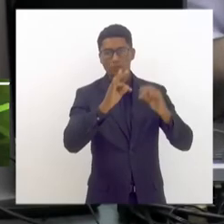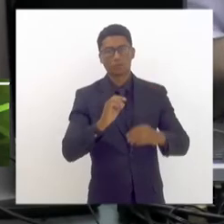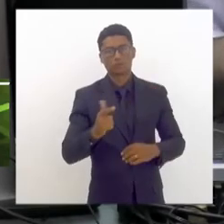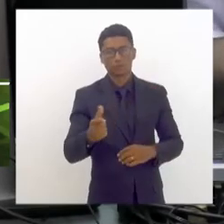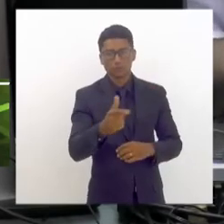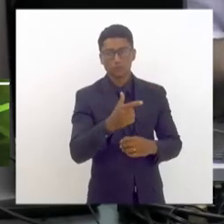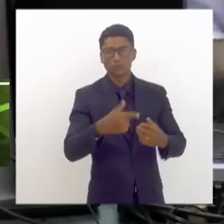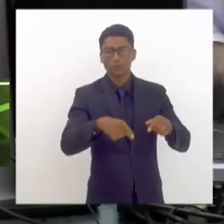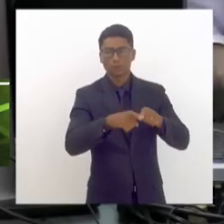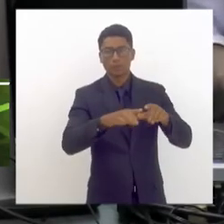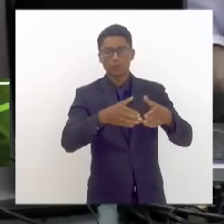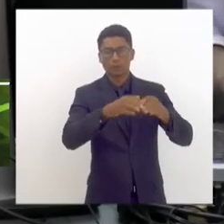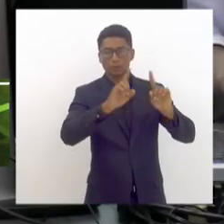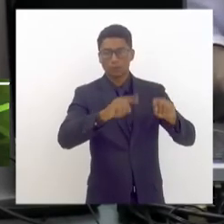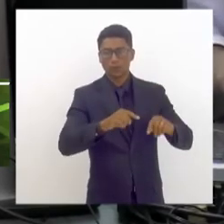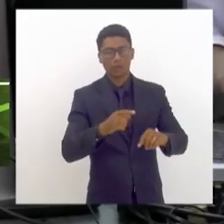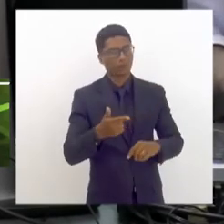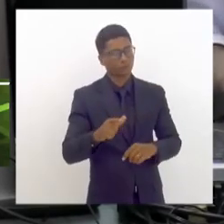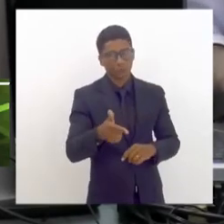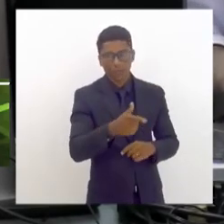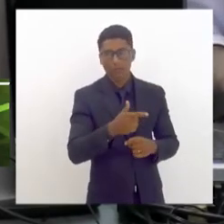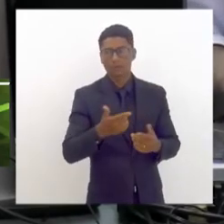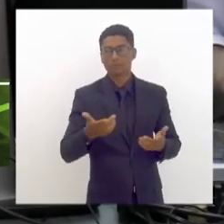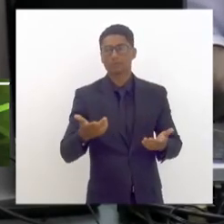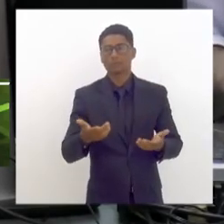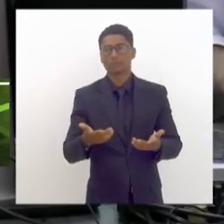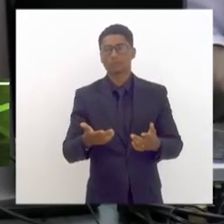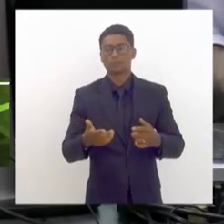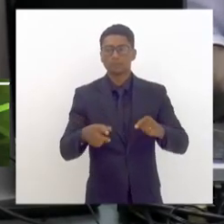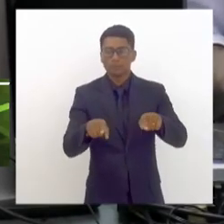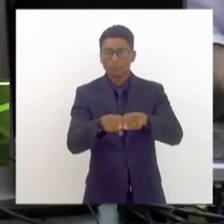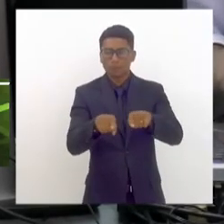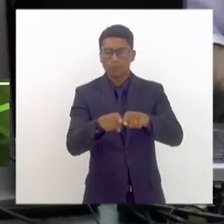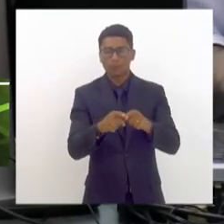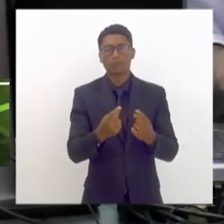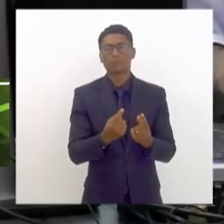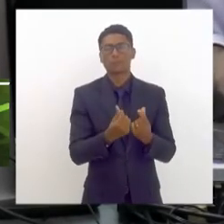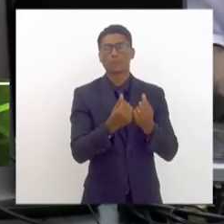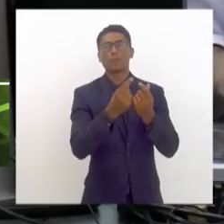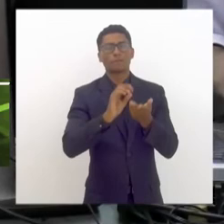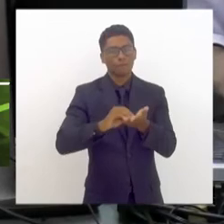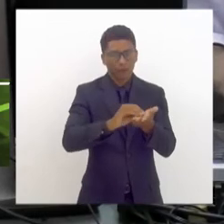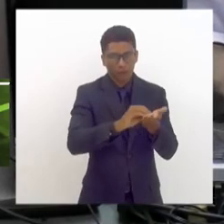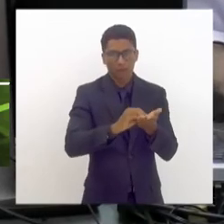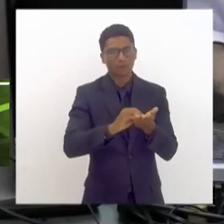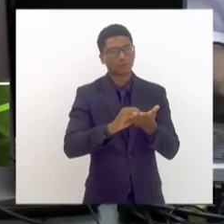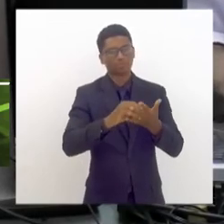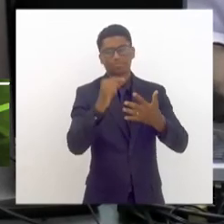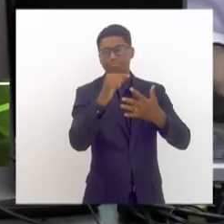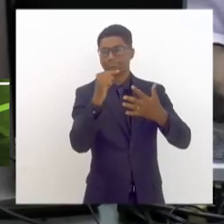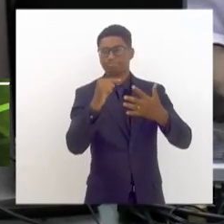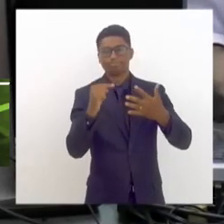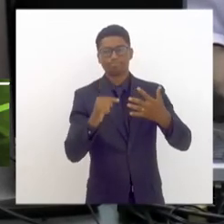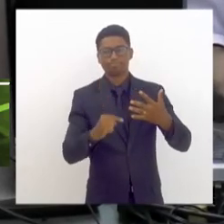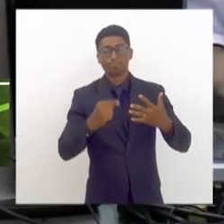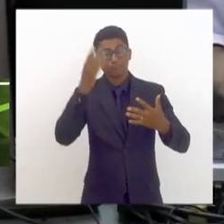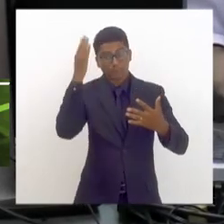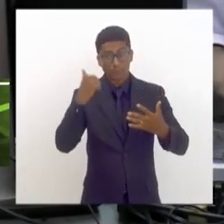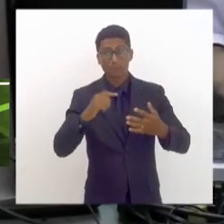próprio de servidores, problemas de, enfim, indisponibilidade de recursos financeiros, enfim, isso nós sabemos está